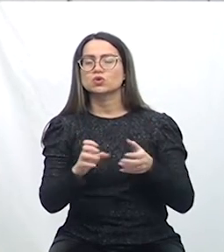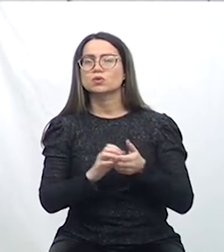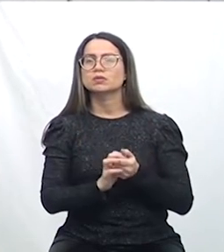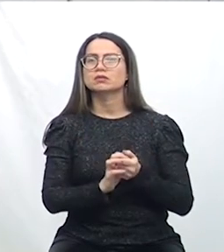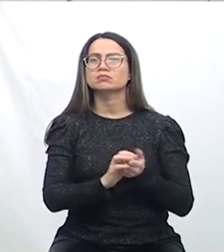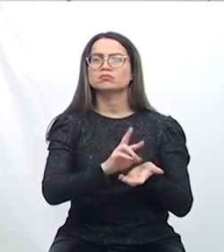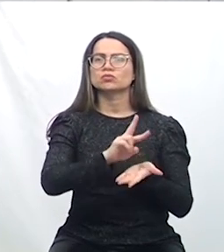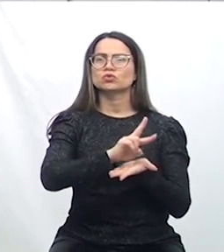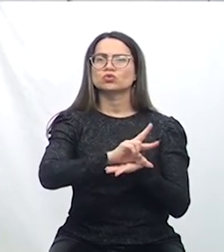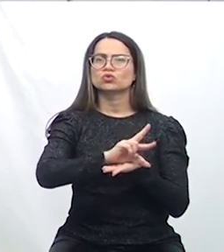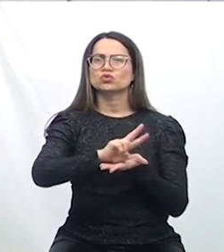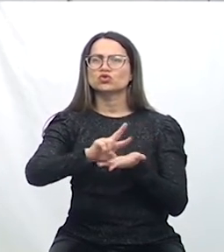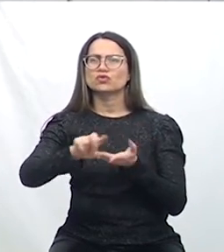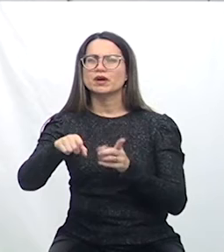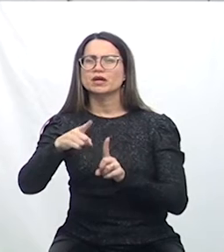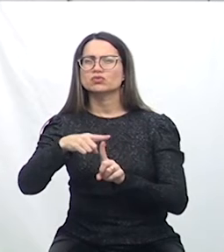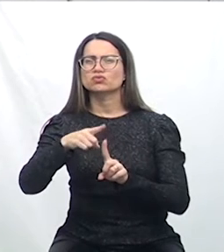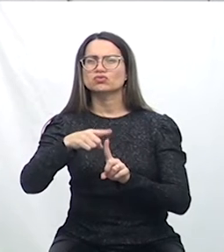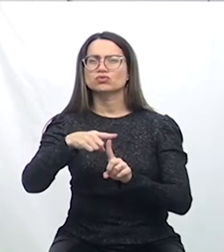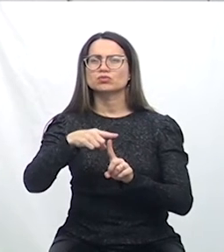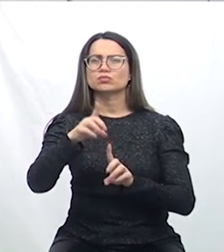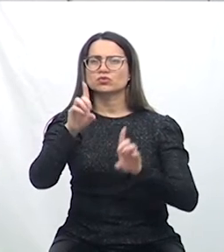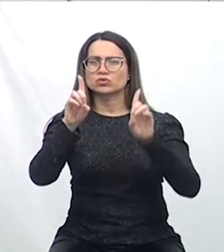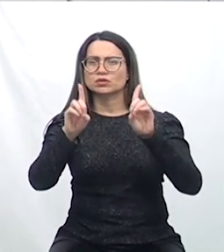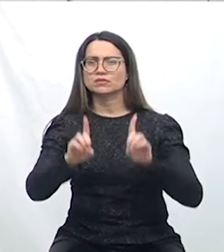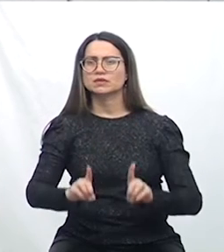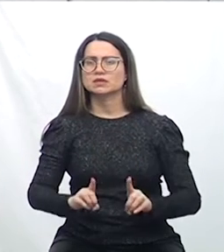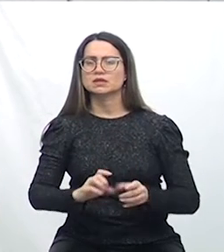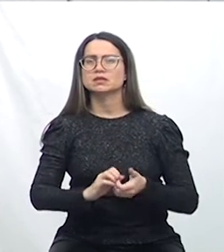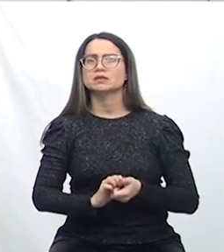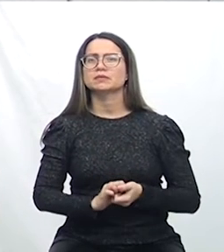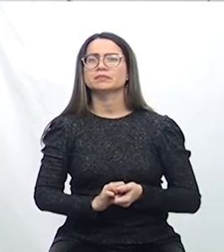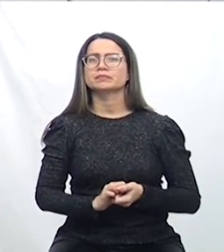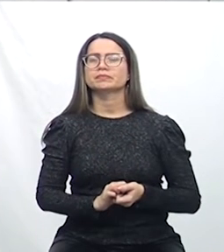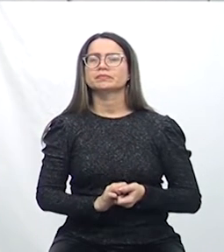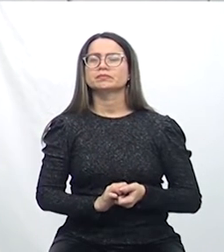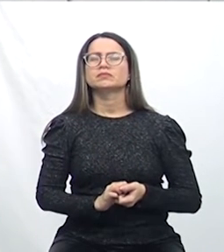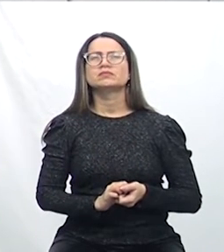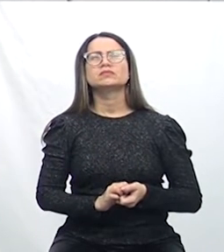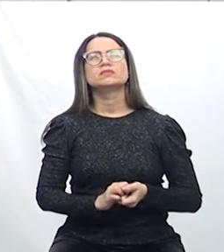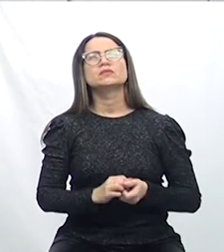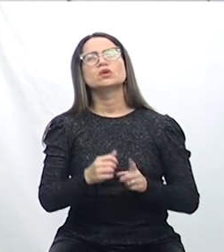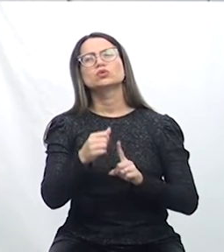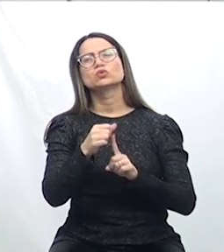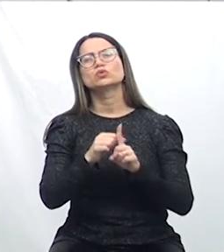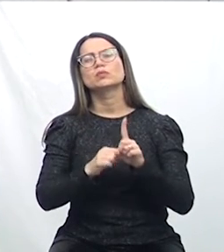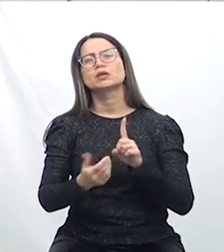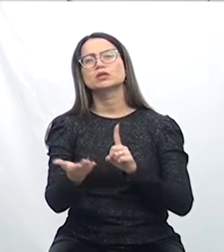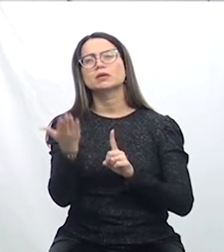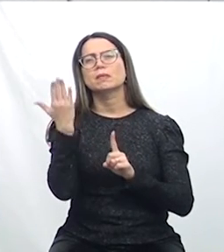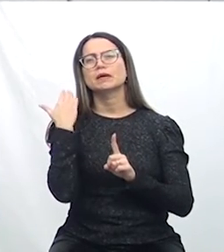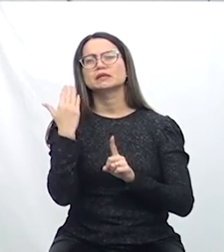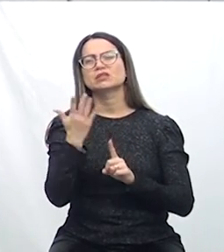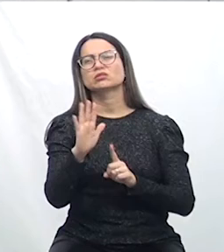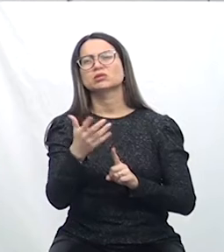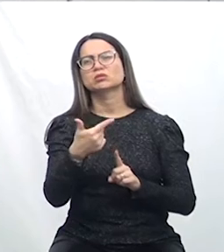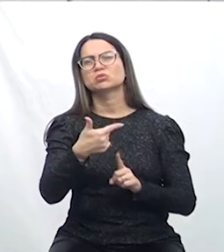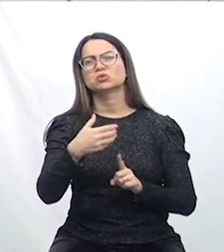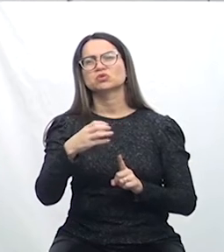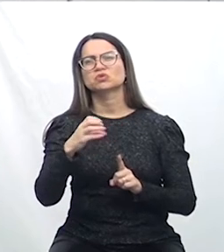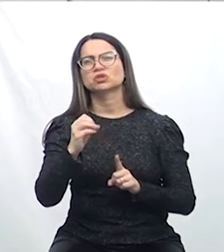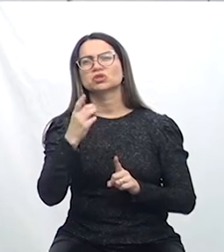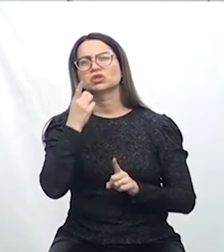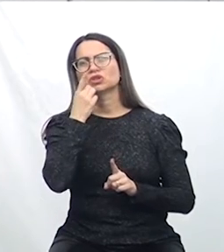né, acessibilidade, outros casos que temos na nossa cidade. A gente tinha protocolado no mês passado, ou há uns 20 dias, até